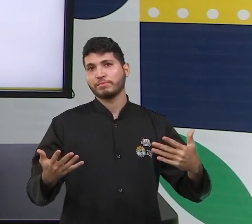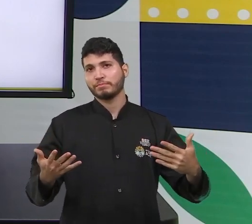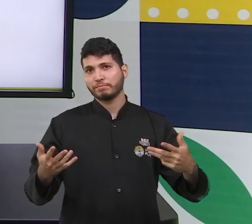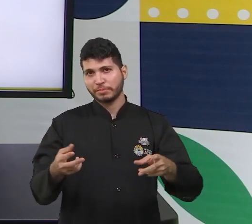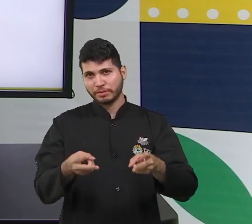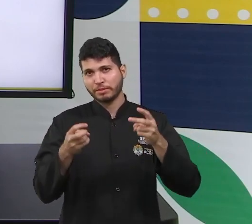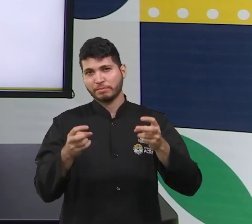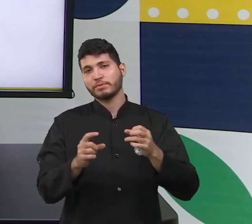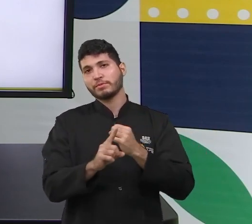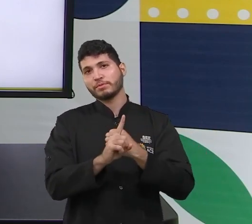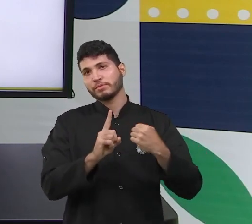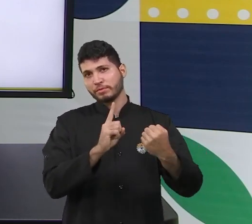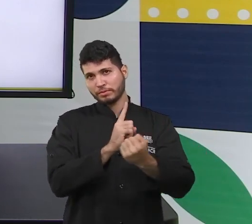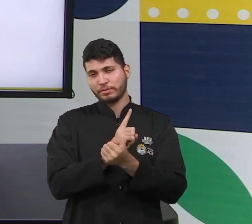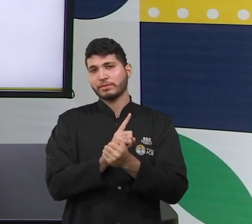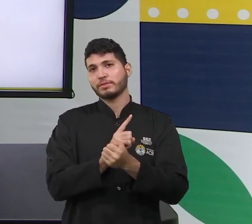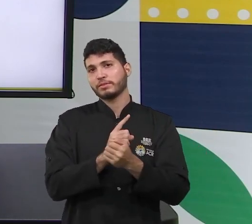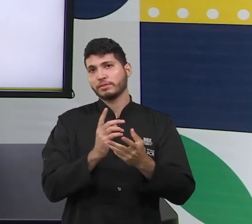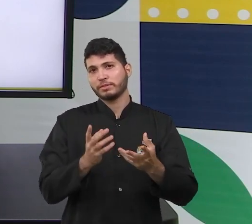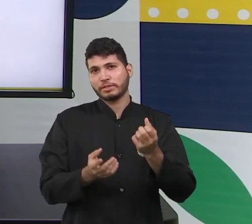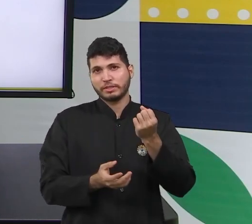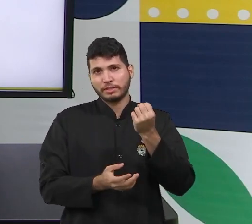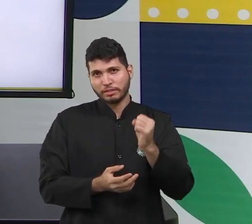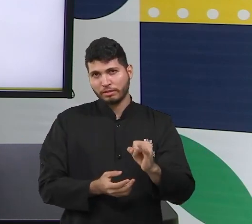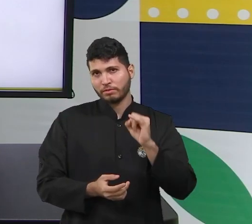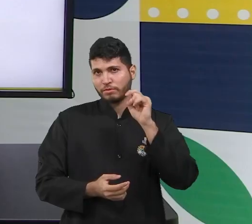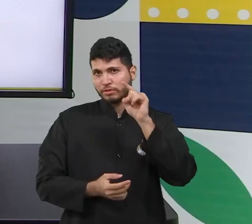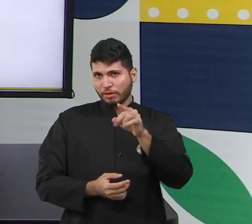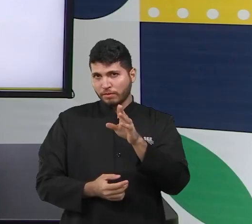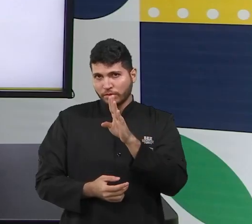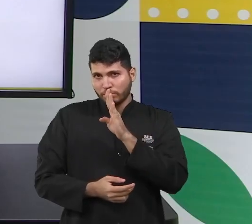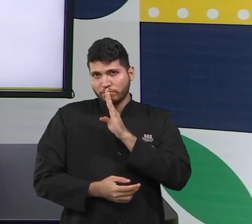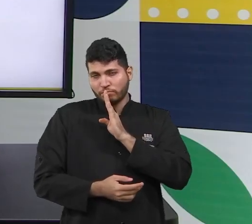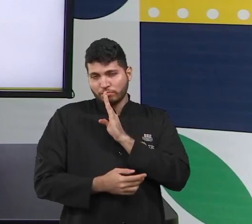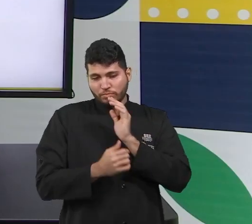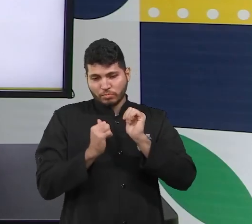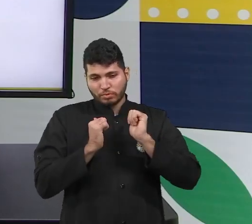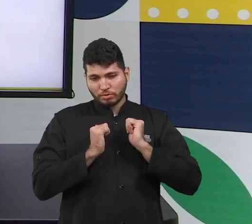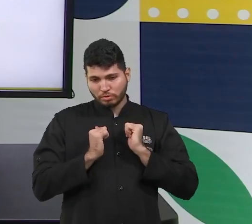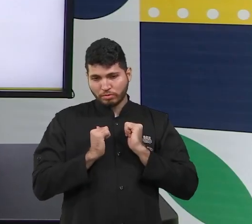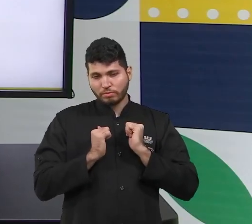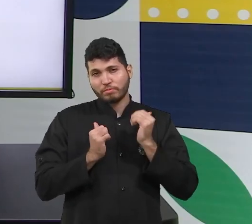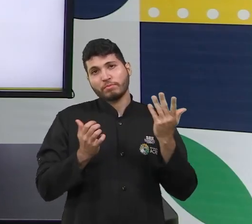estar fazendo uma vítima, você pode estar colaborando para que ocorra o assassinato de uma pessoa.